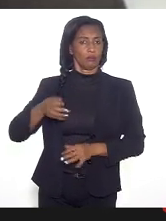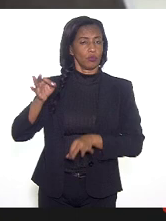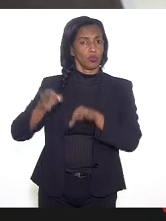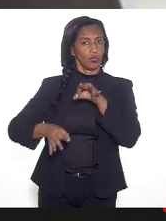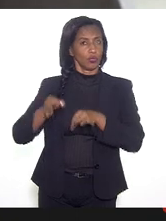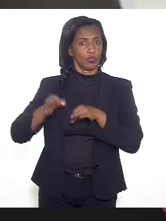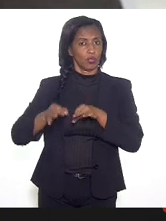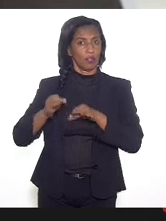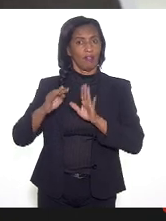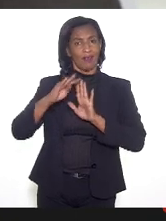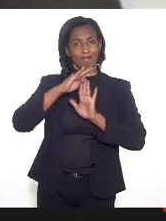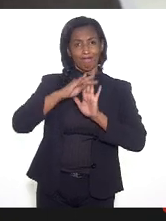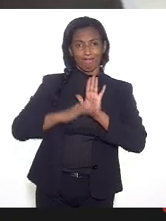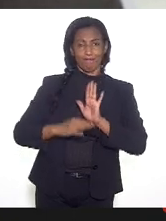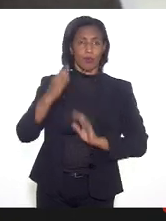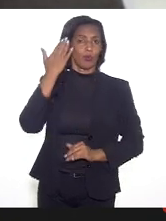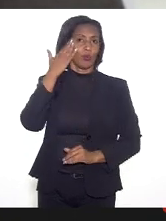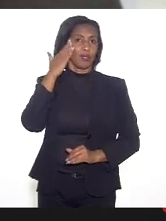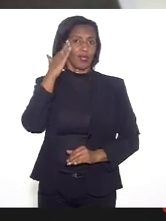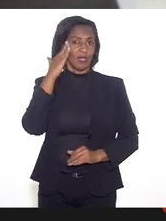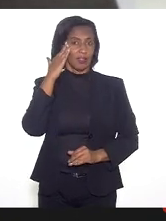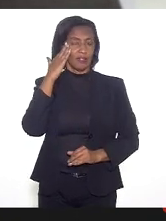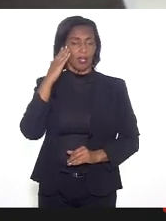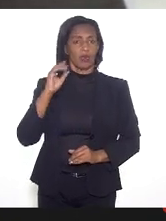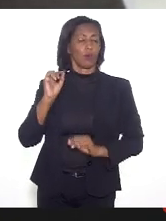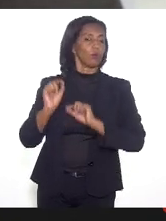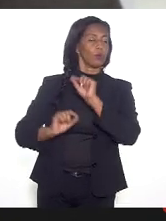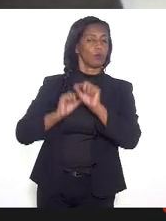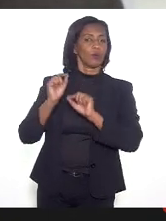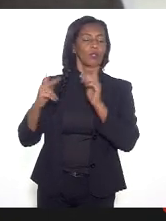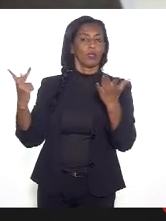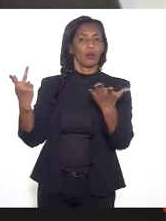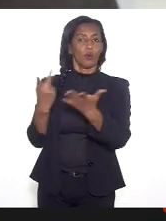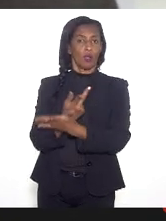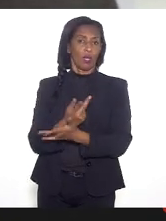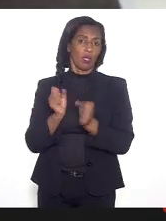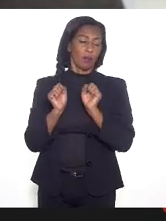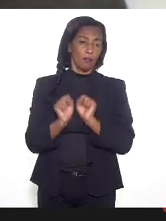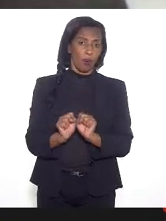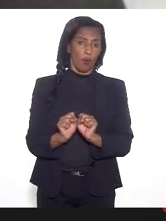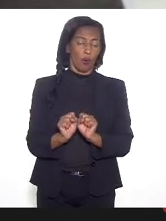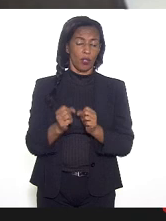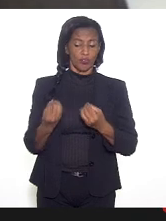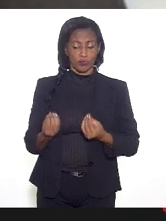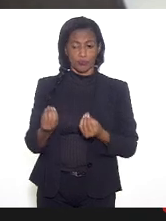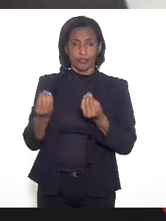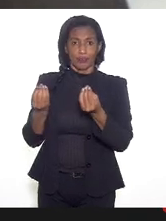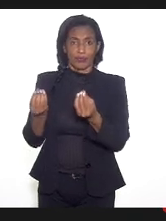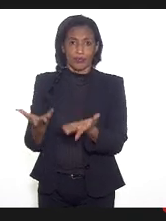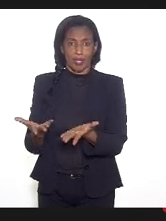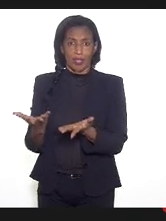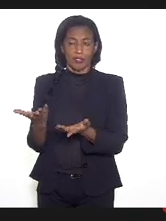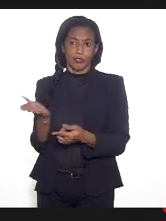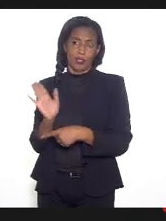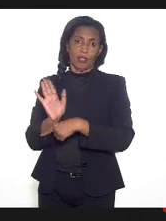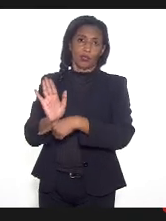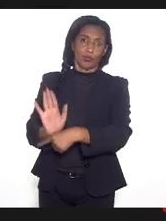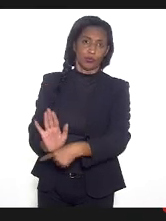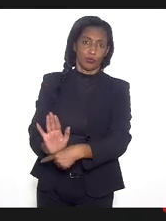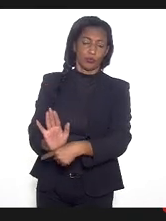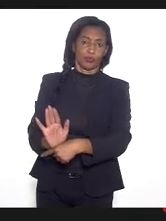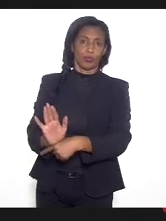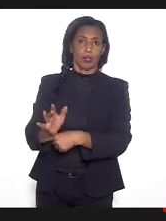vai uniformizar o entendimento das câmaras cíveis e pode servir de argumento, de elemento